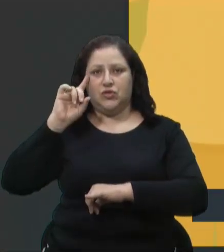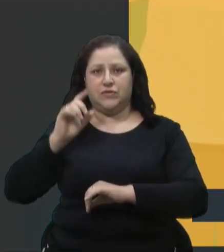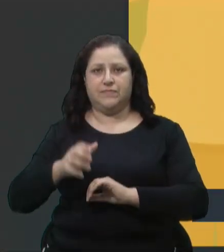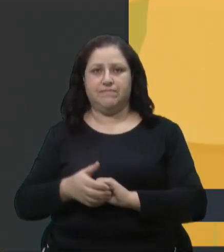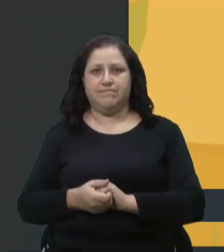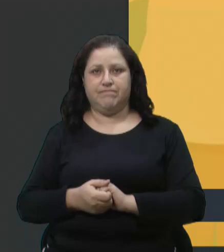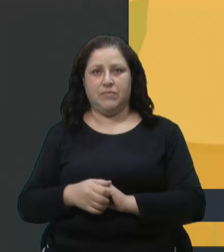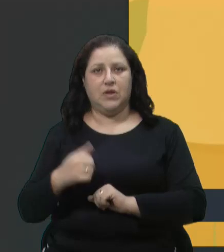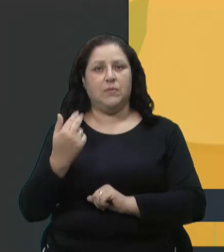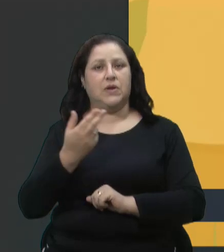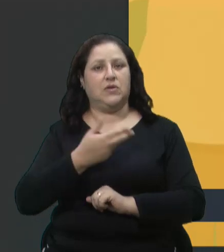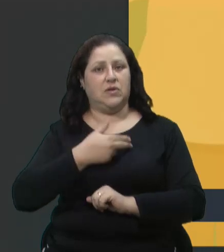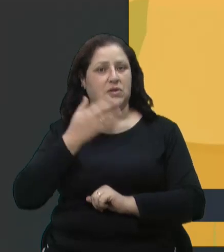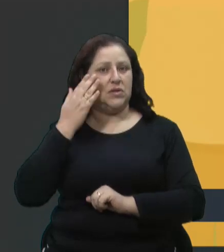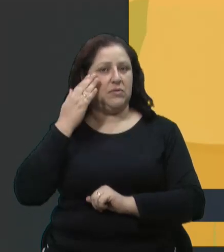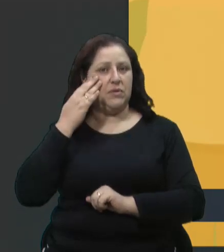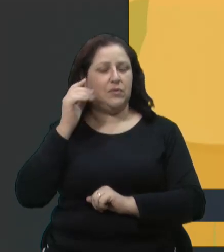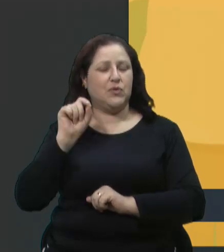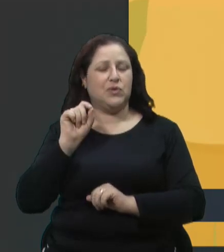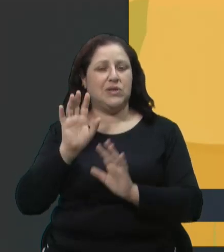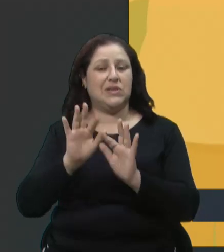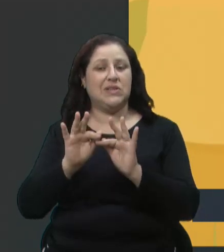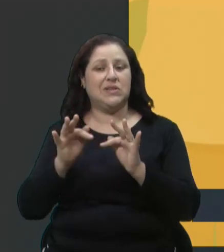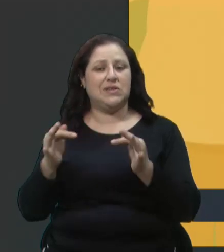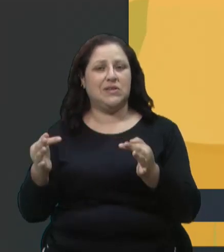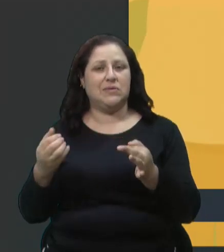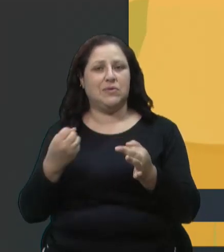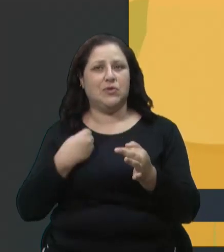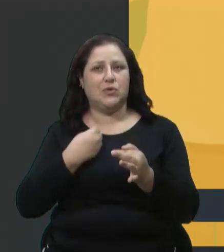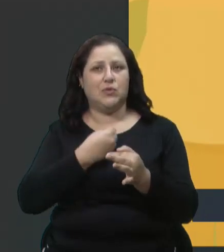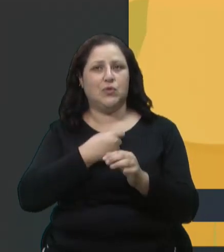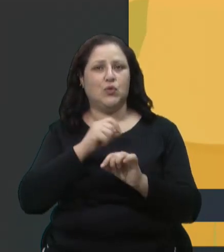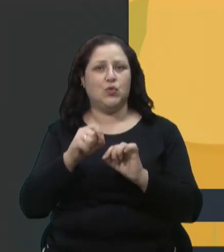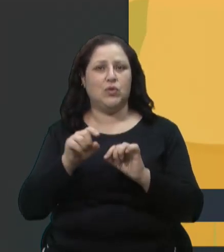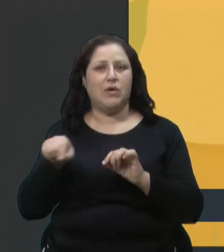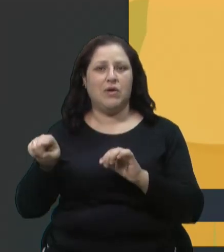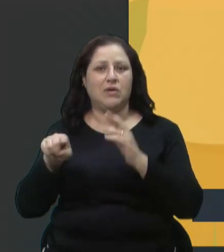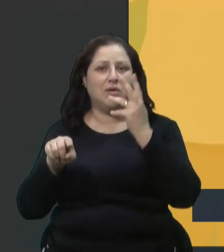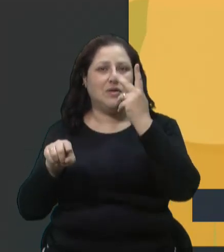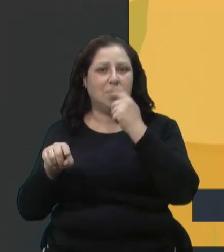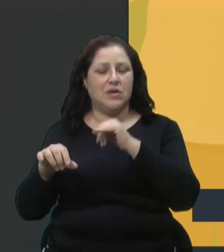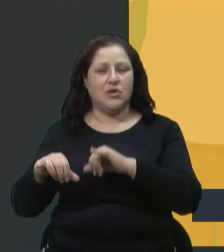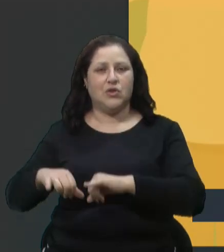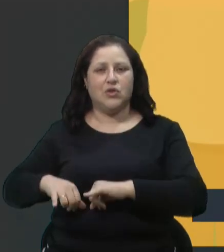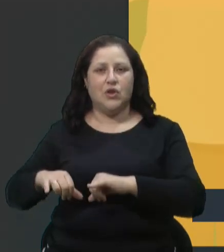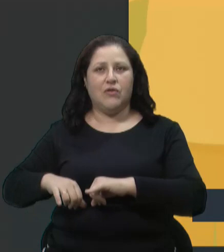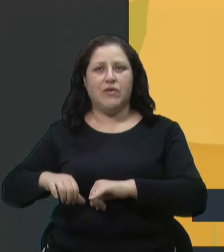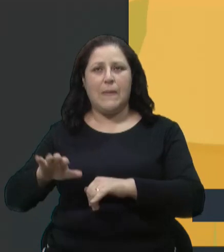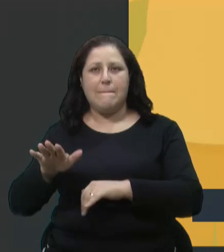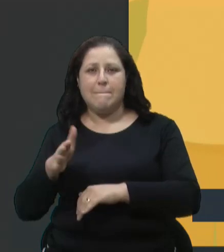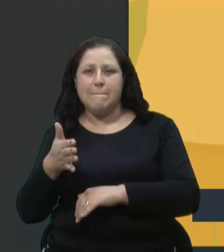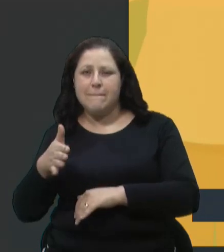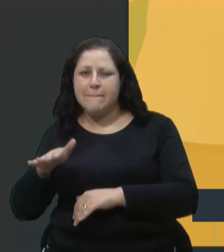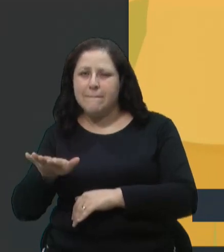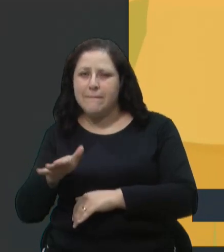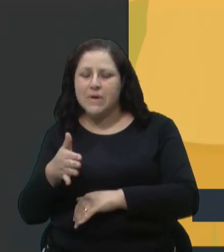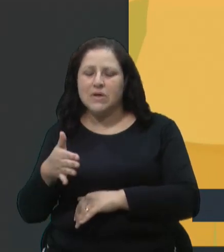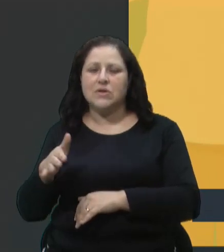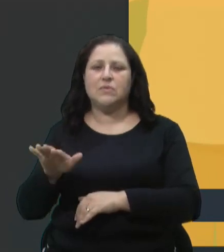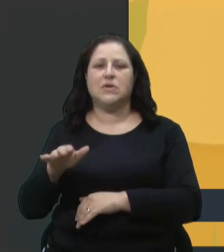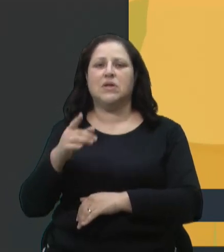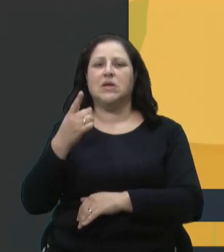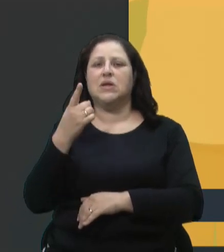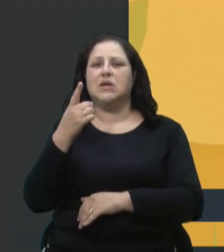ideia simples, de um número simples, essas crianças sofrem aproximadamente